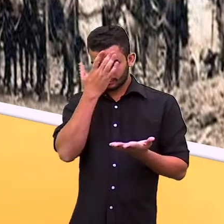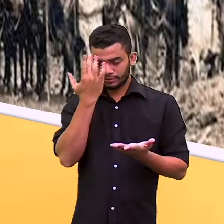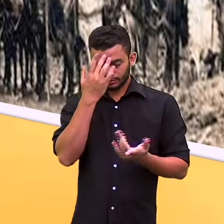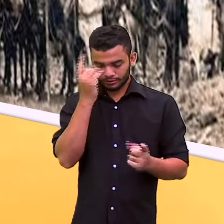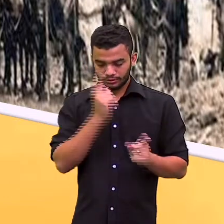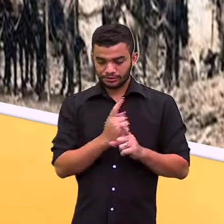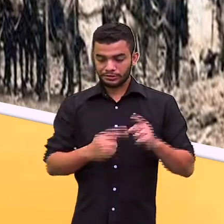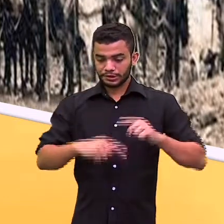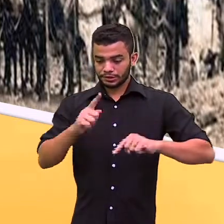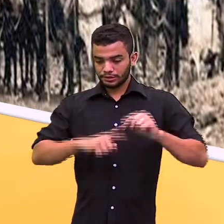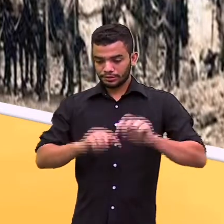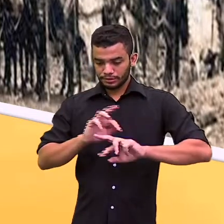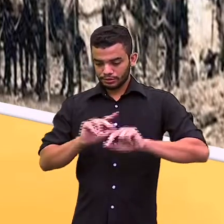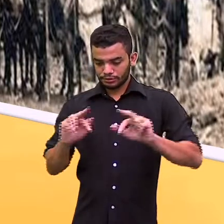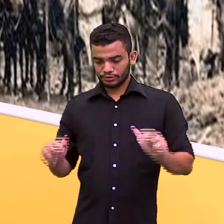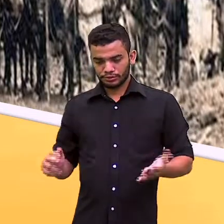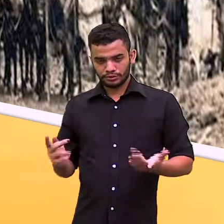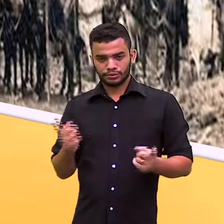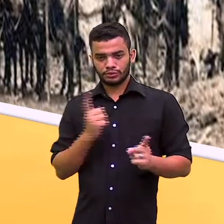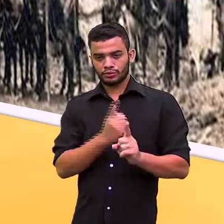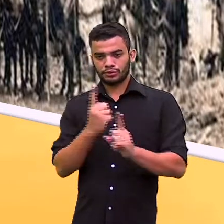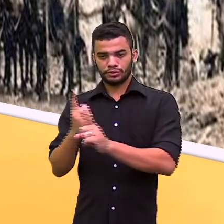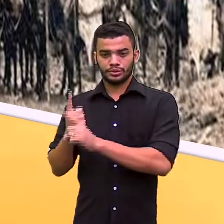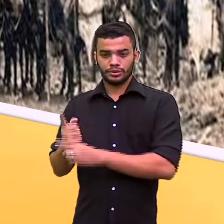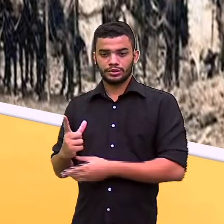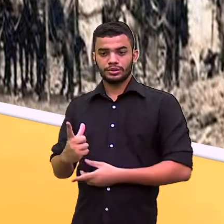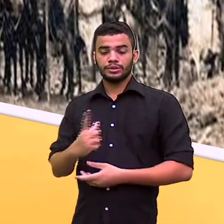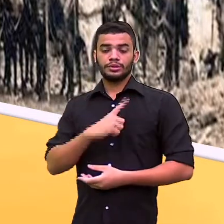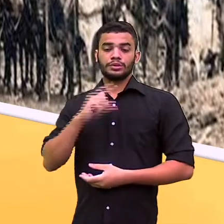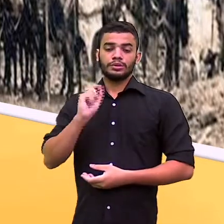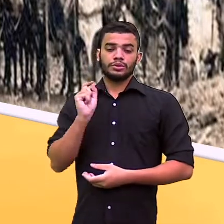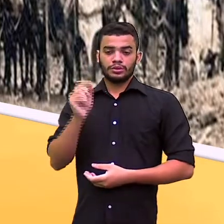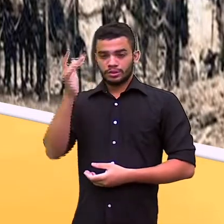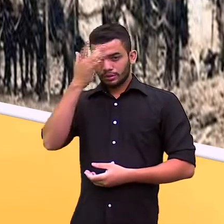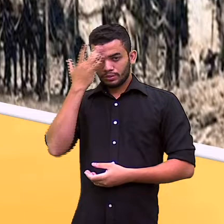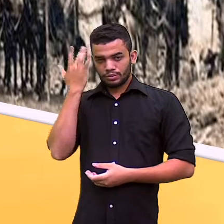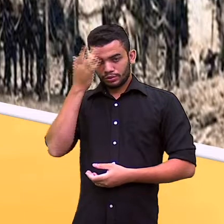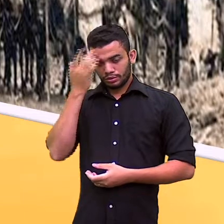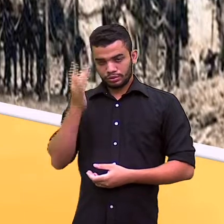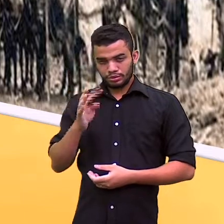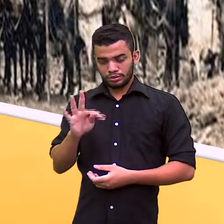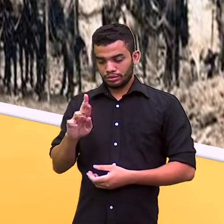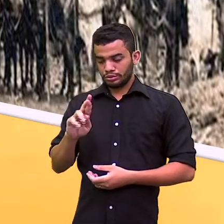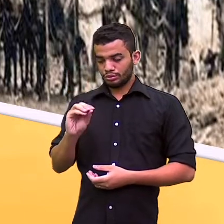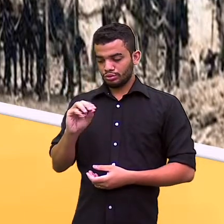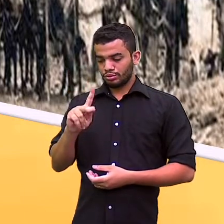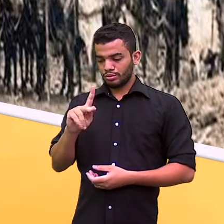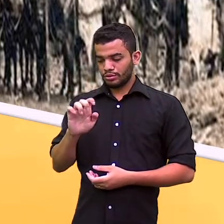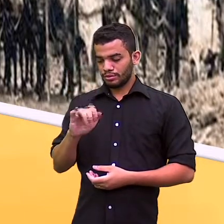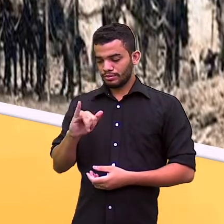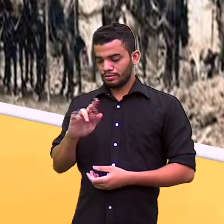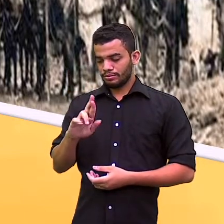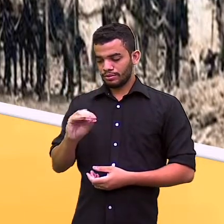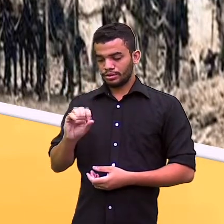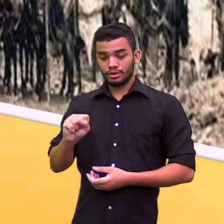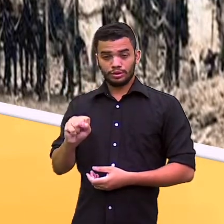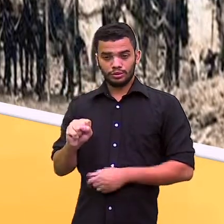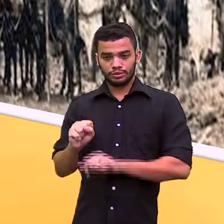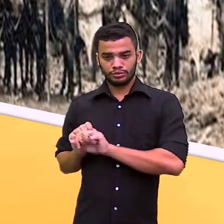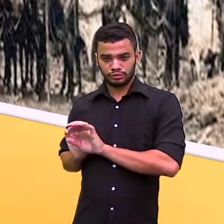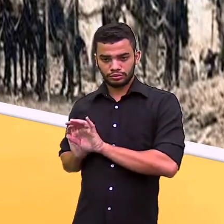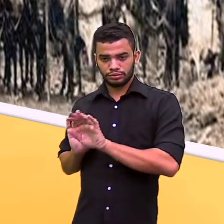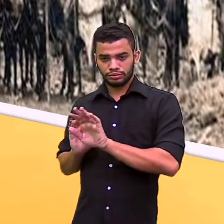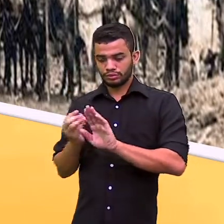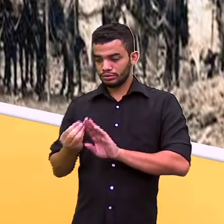Sorocaba. Tropeiros vindos dos portos das cidades de Salvador, Rio de Janeiro, forneciam, por exemplo, o